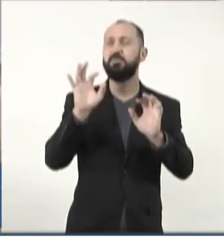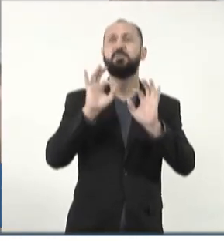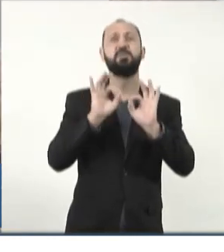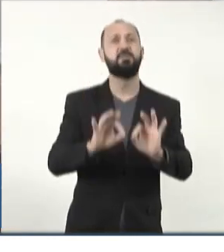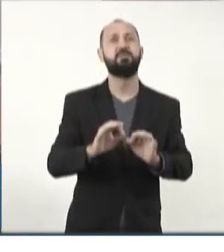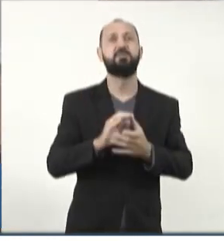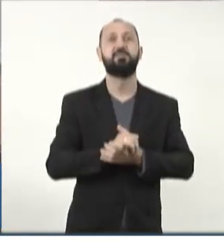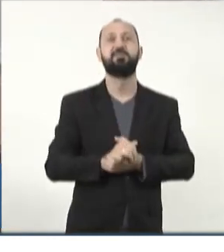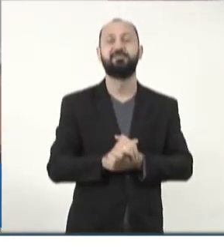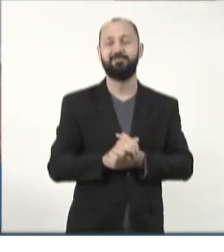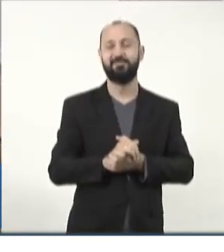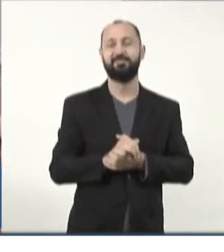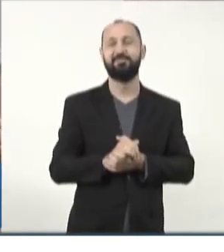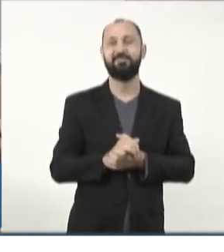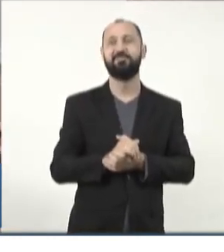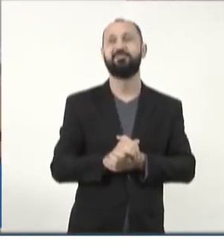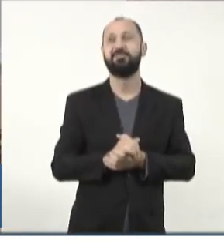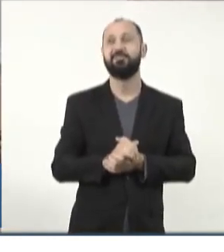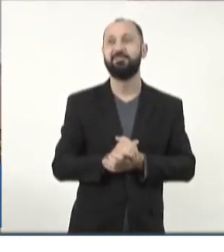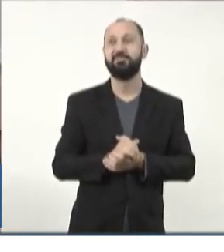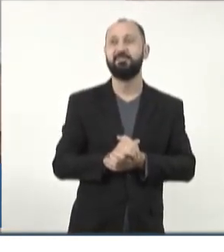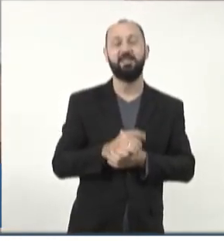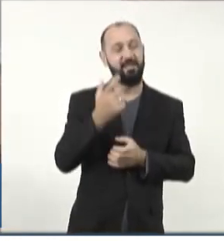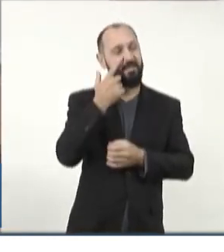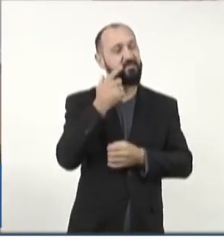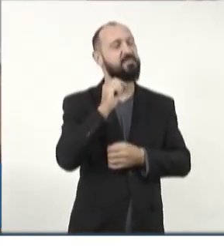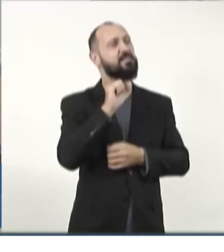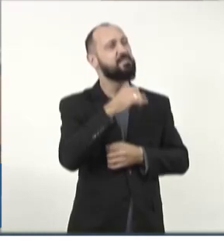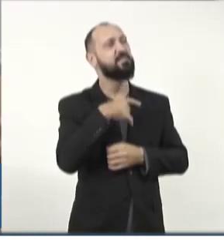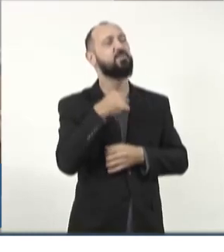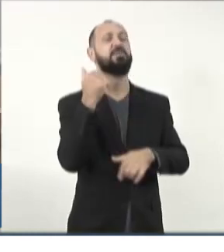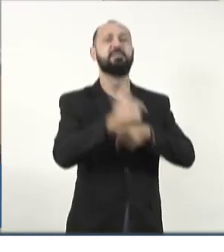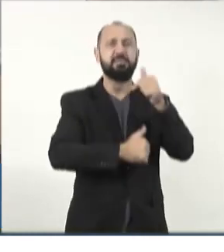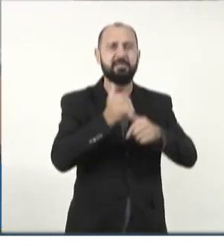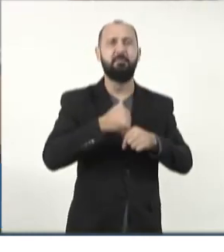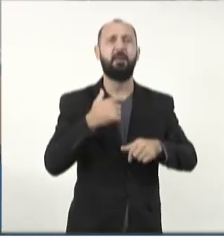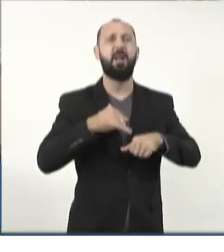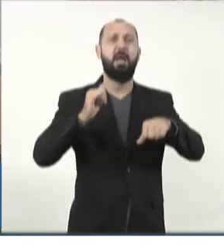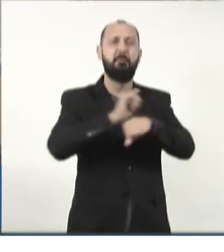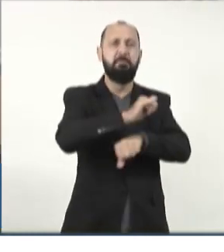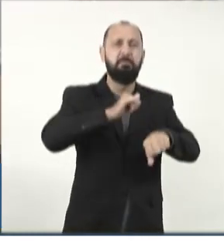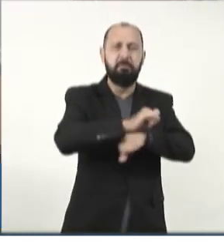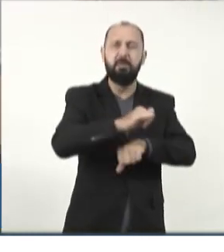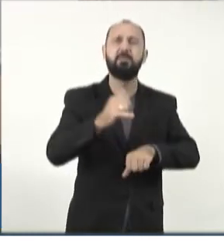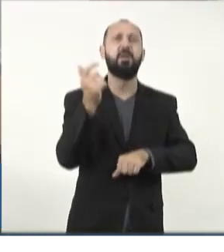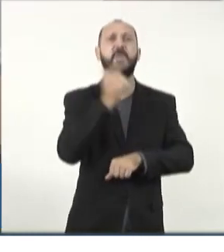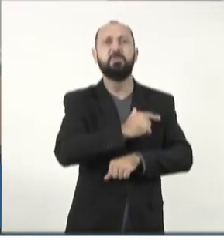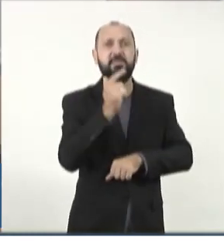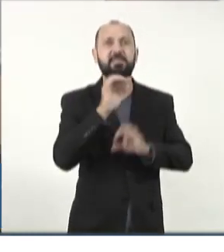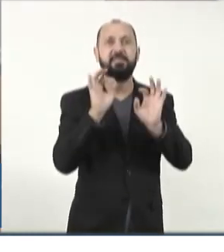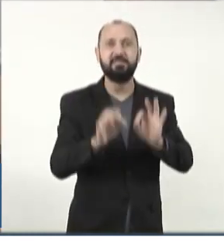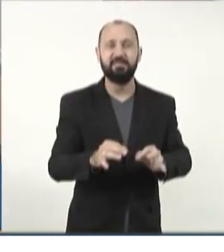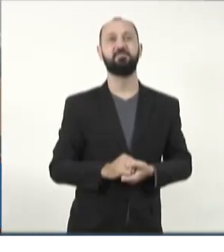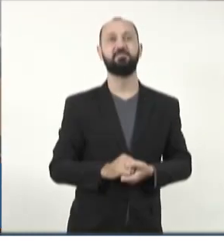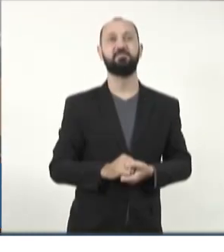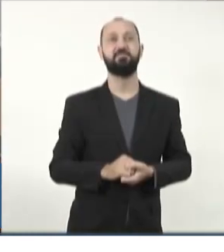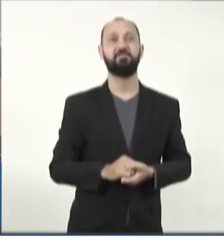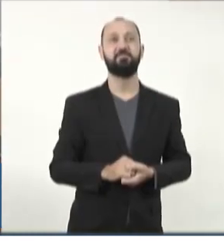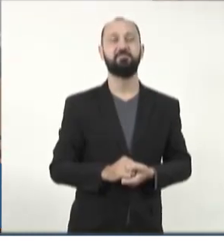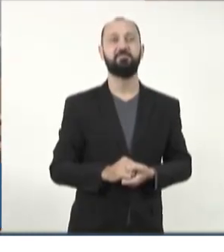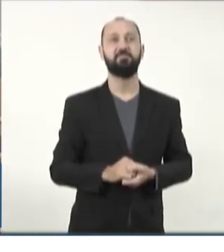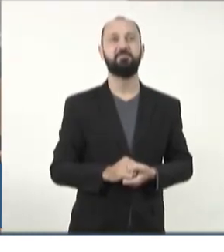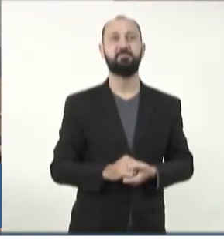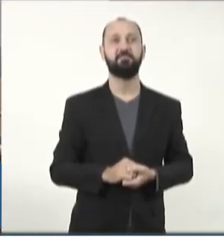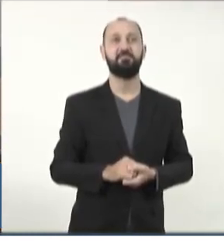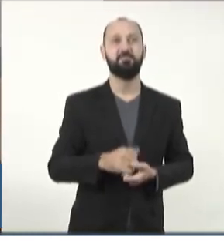dando certo, né, mamãe? Ele quis conferir, será que toda essa ausência tá dando certo? Tá valendo a pena, né? Vou te dar